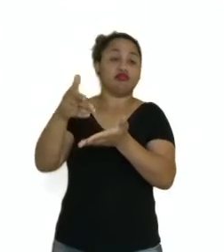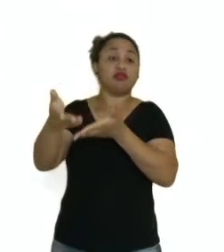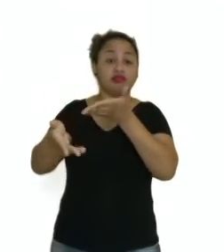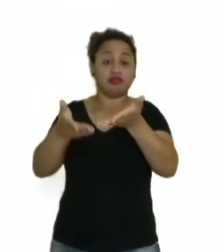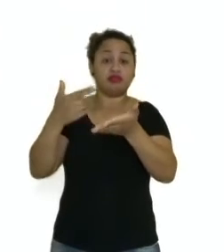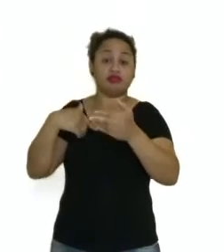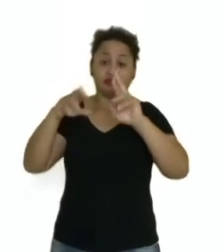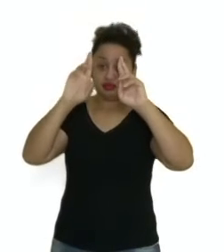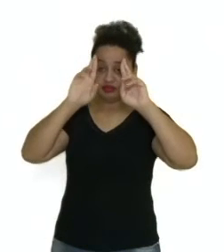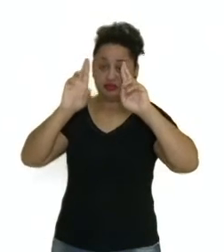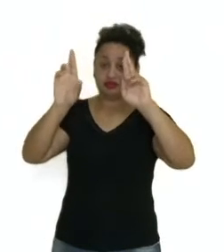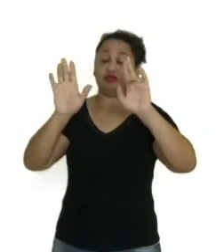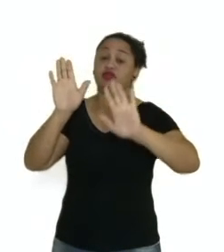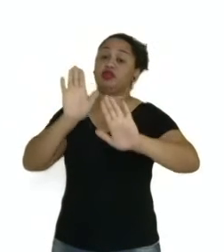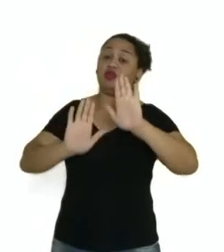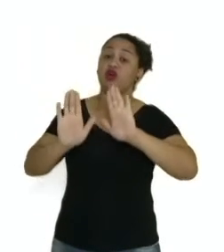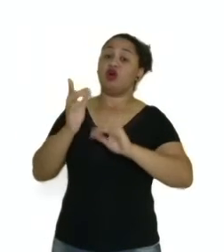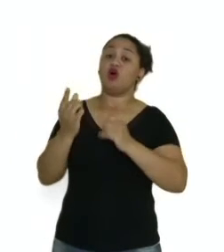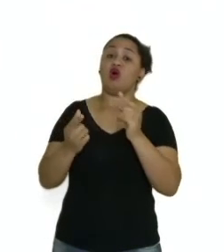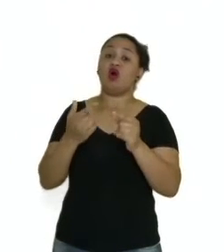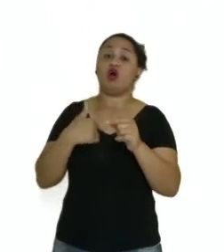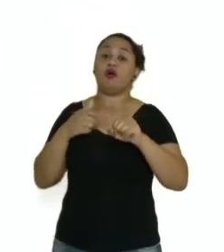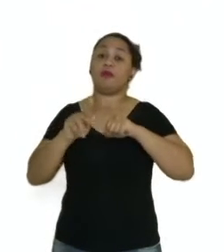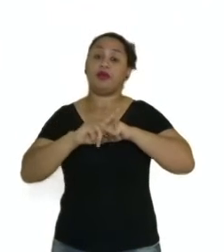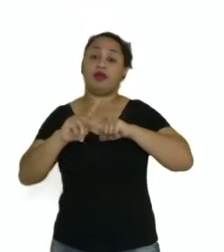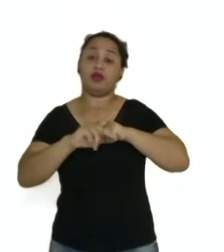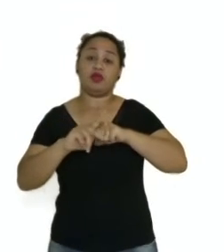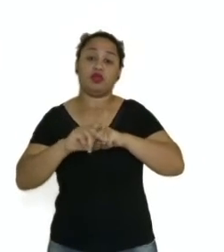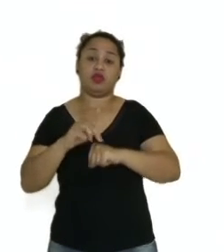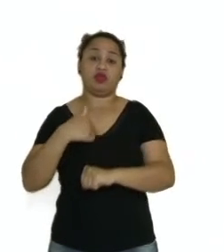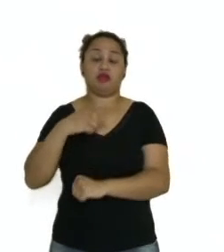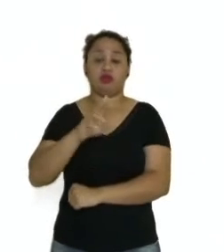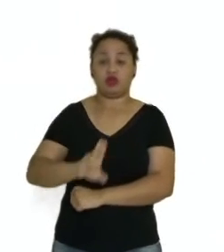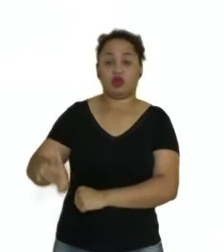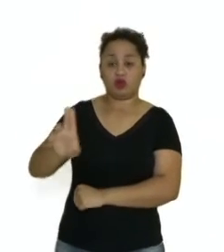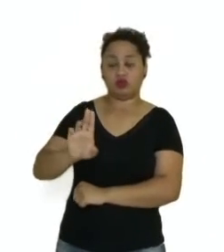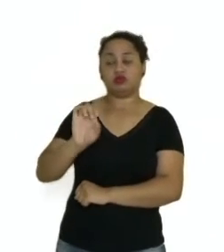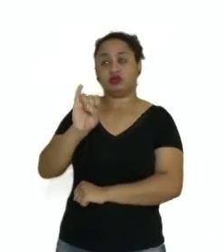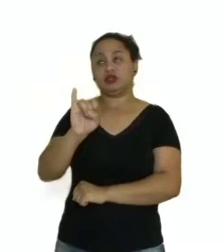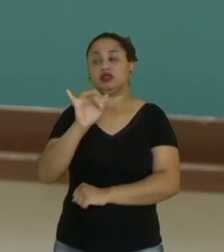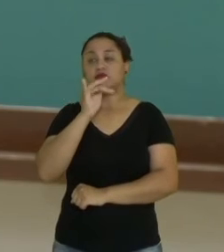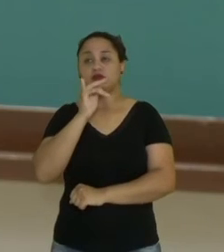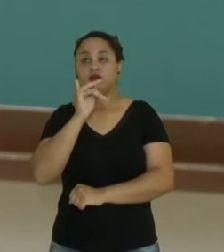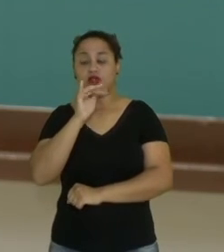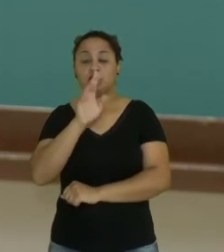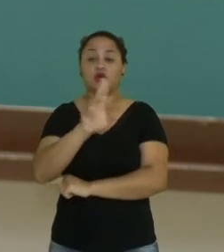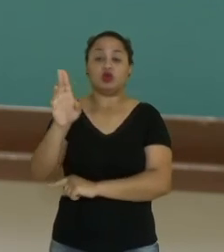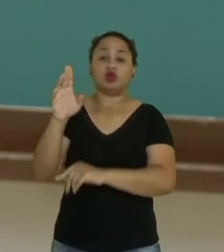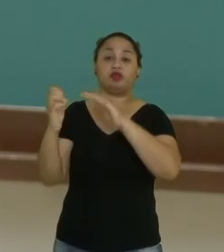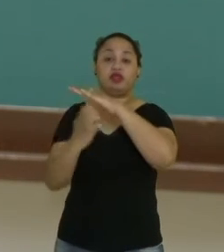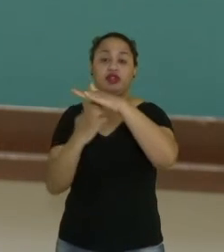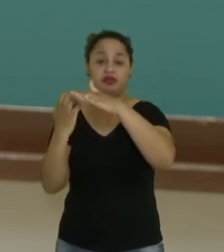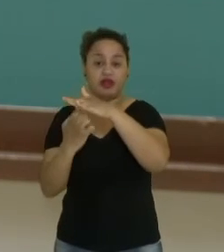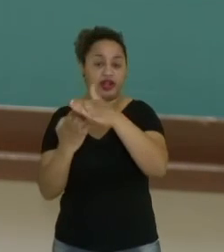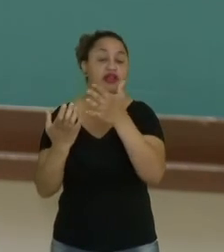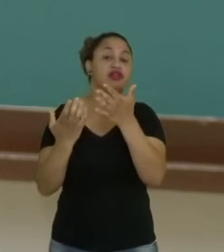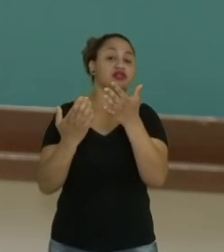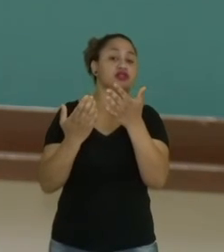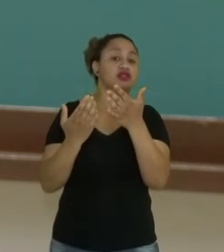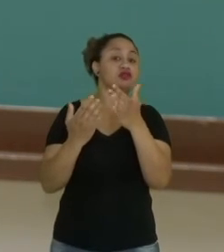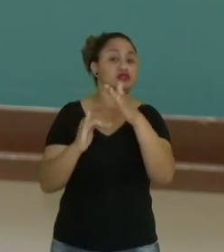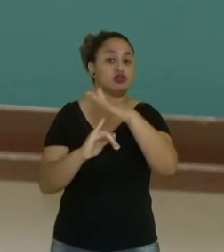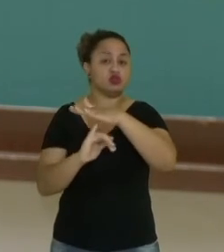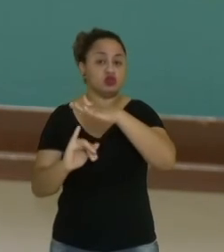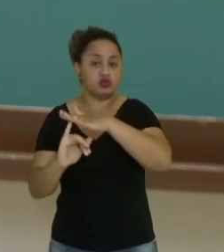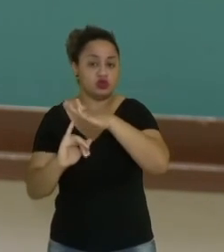respeitoso, eu tenho que cuidar com o uso dos pronomes, né? Então, se eu for pôr o nome de uma instituição, eu